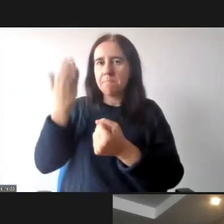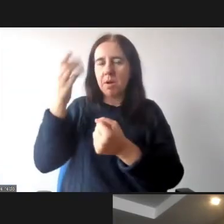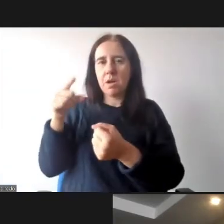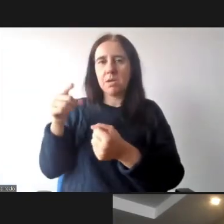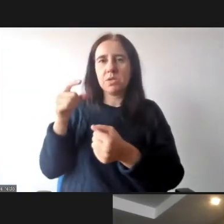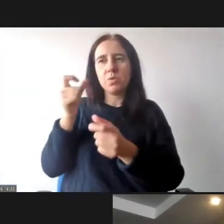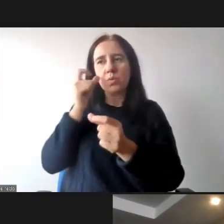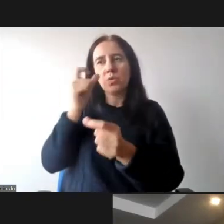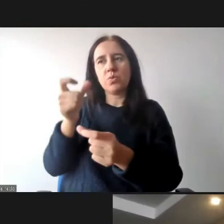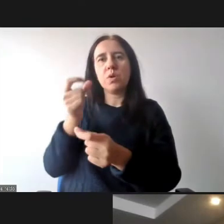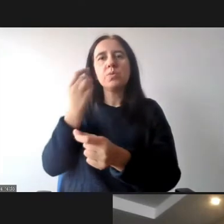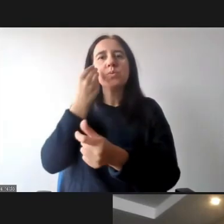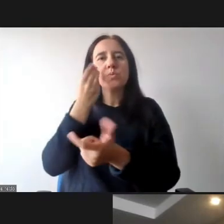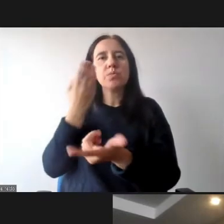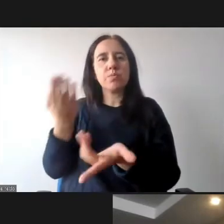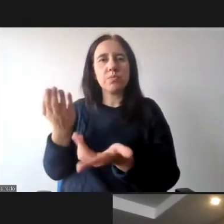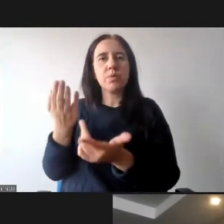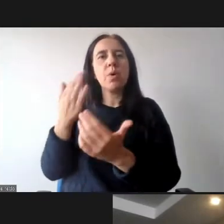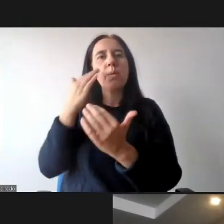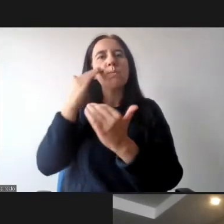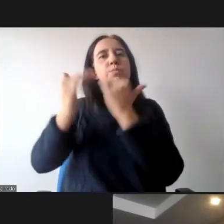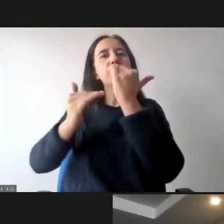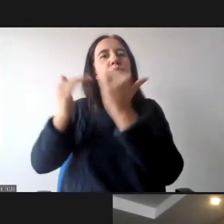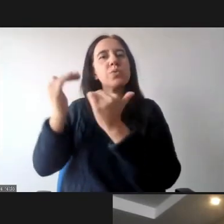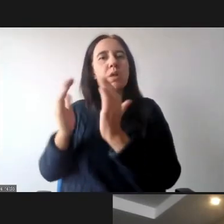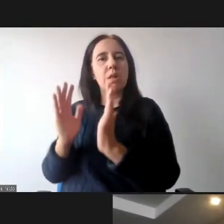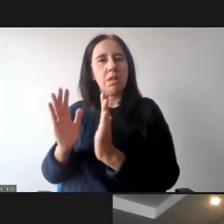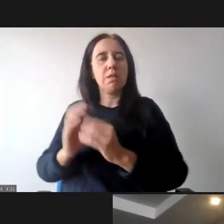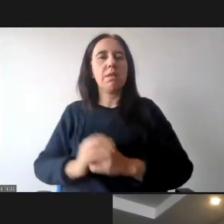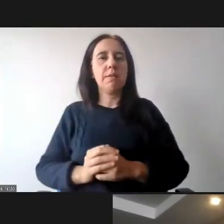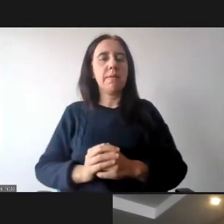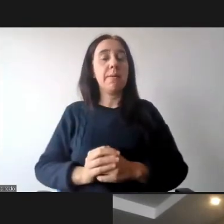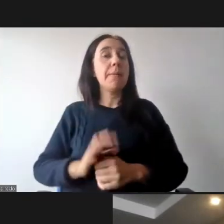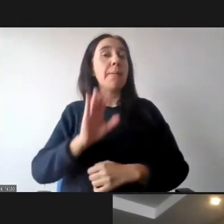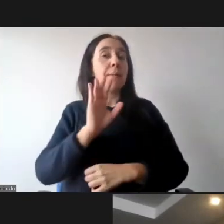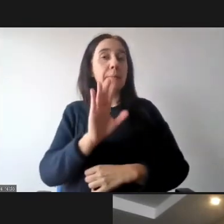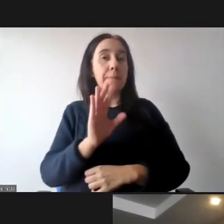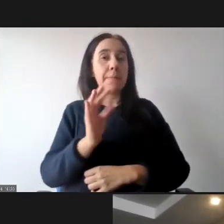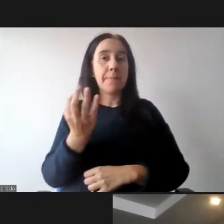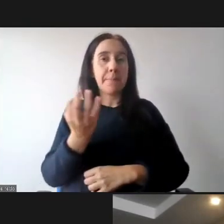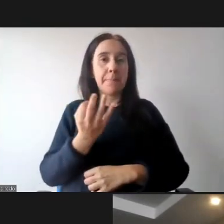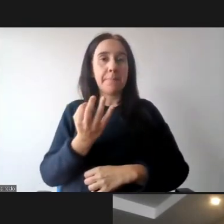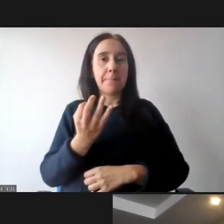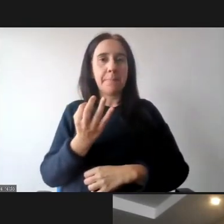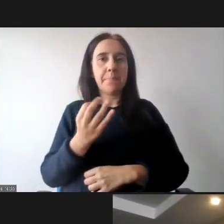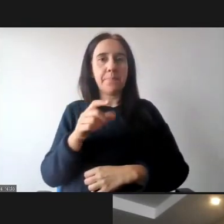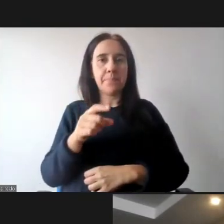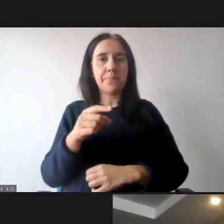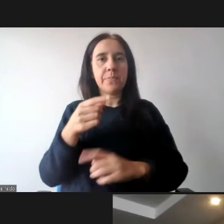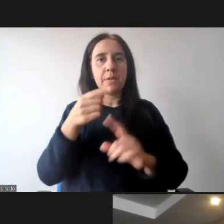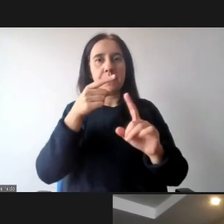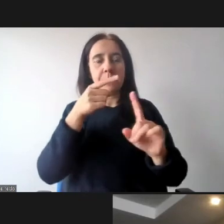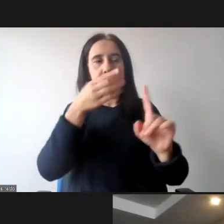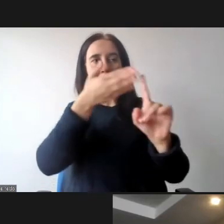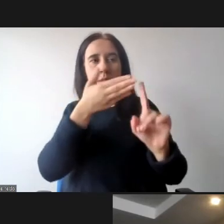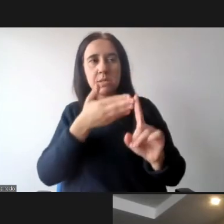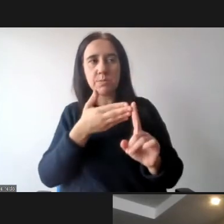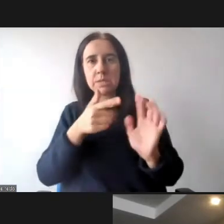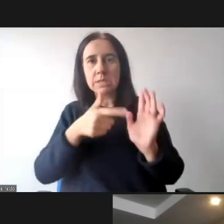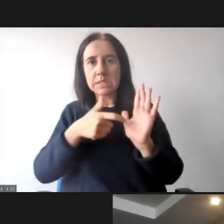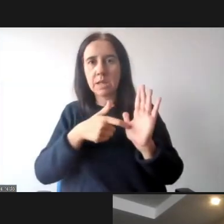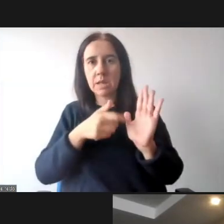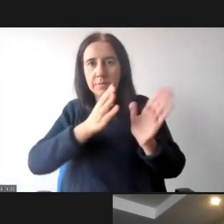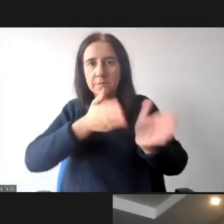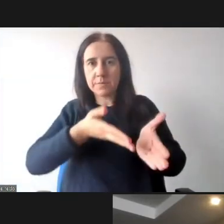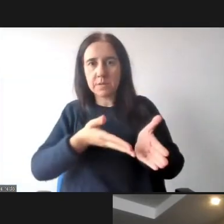controlo da proporcionalidade. Ainda assim, o próprio princípio da necessidade não